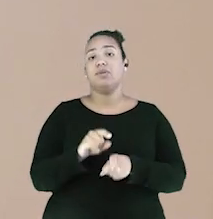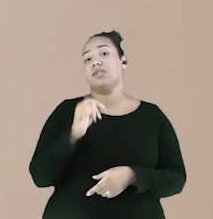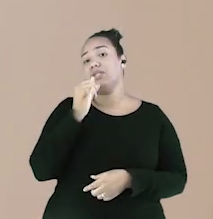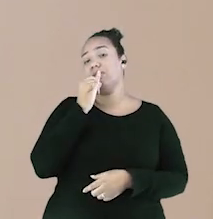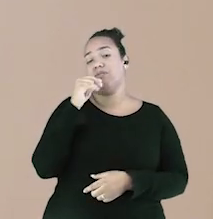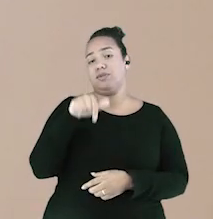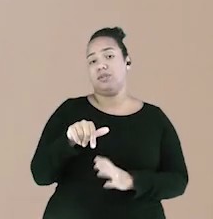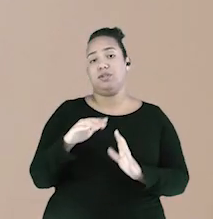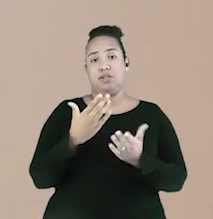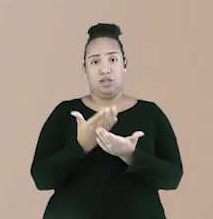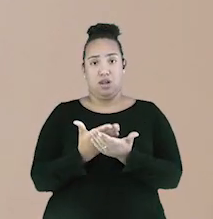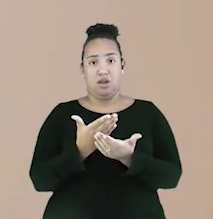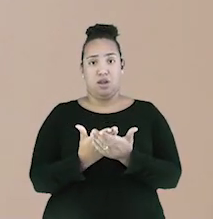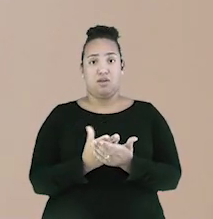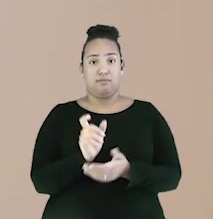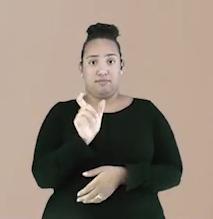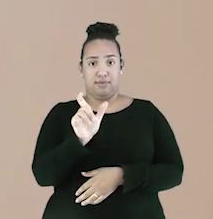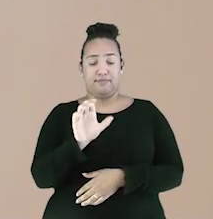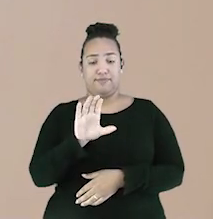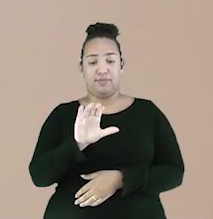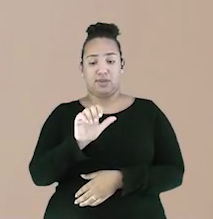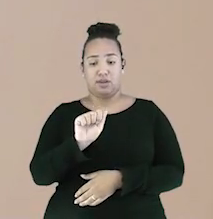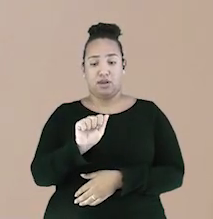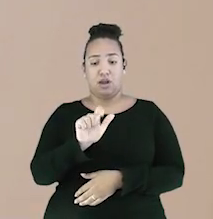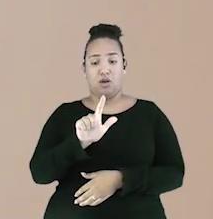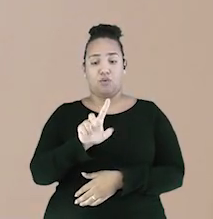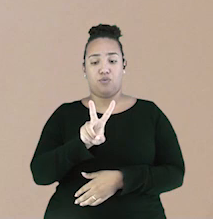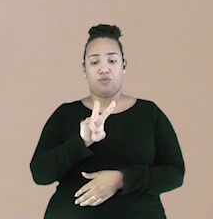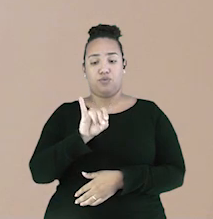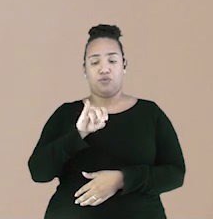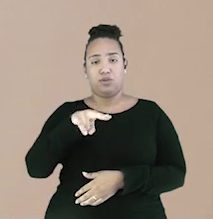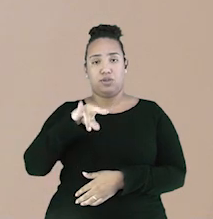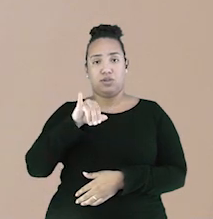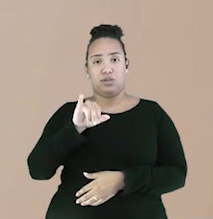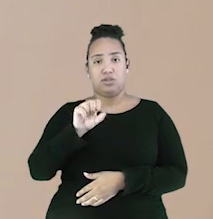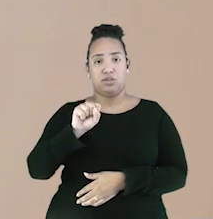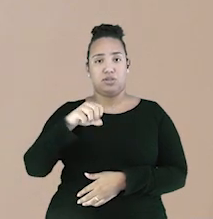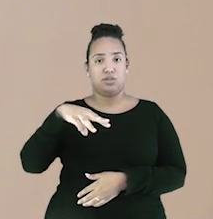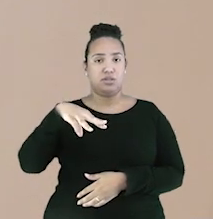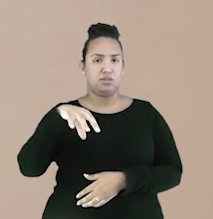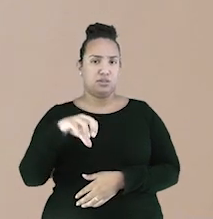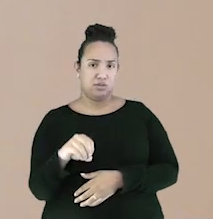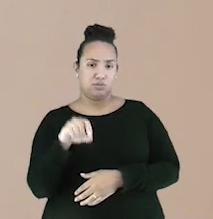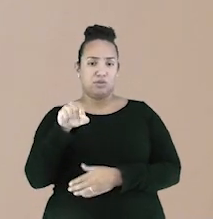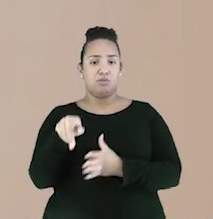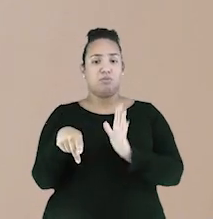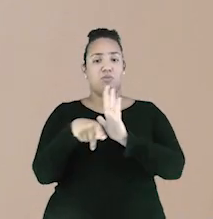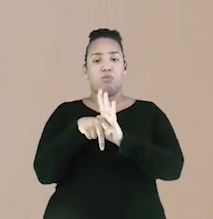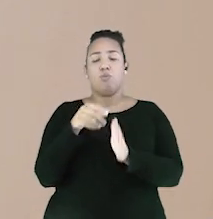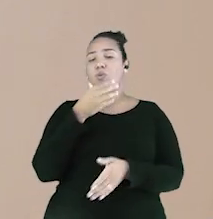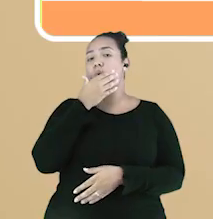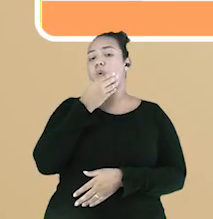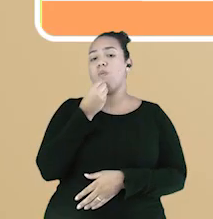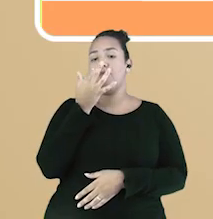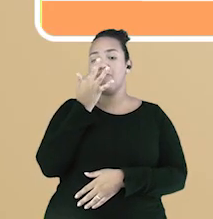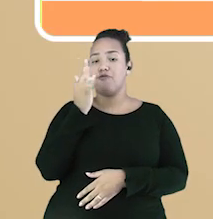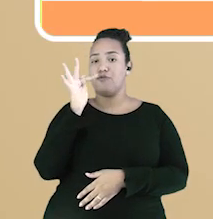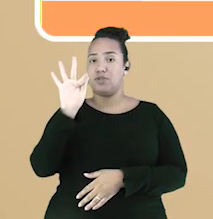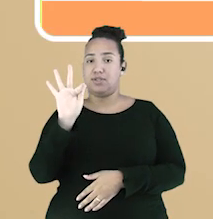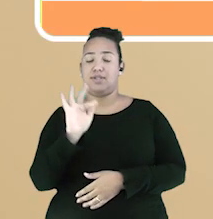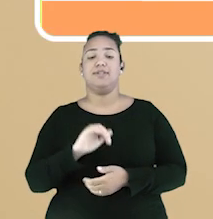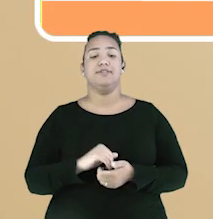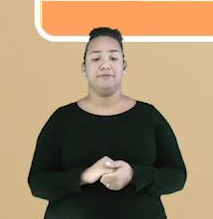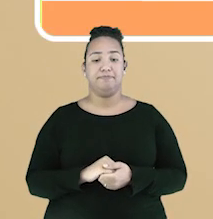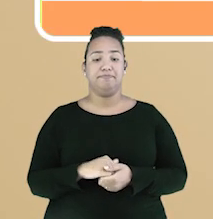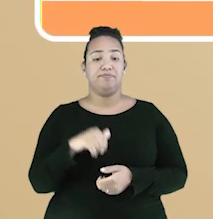Reforma Calvinista. A palavra calvinismo vem de João Calvino, um francês nascido em 1509. O